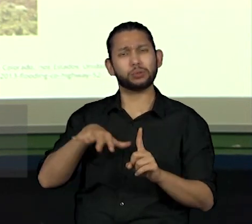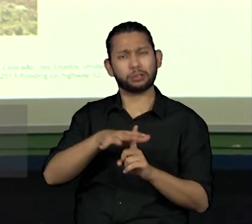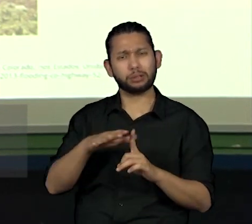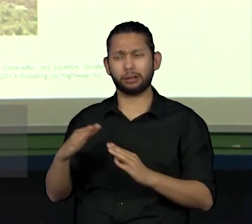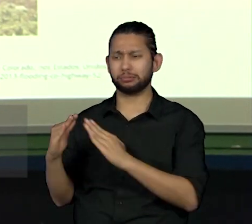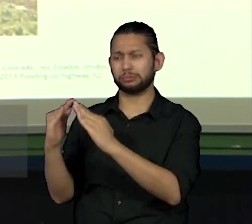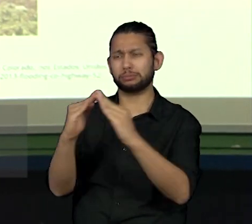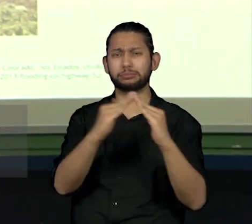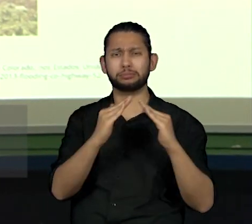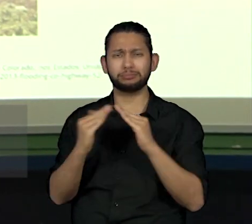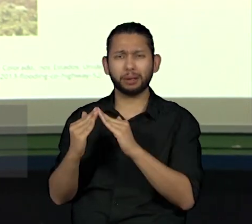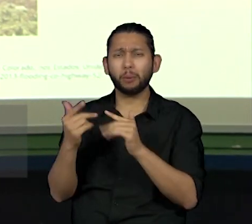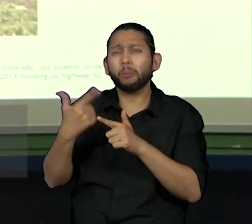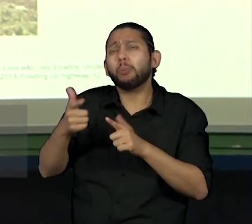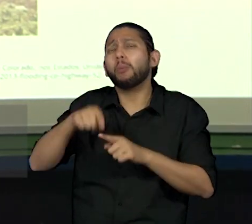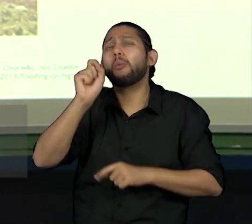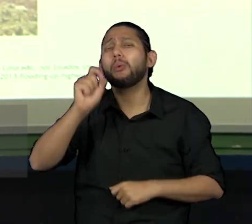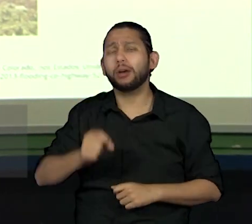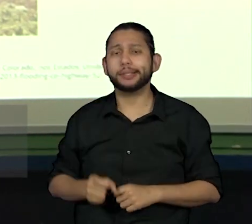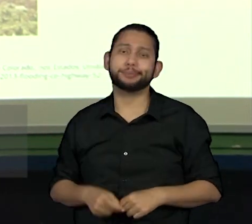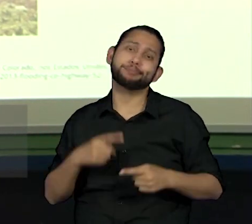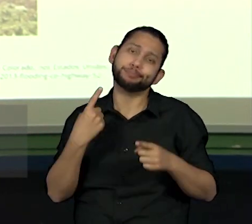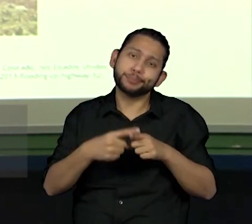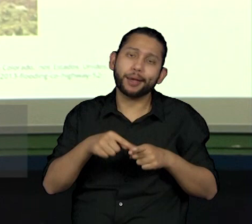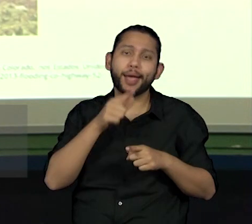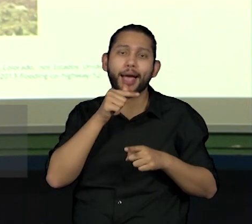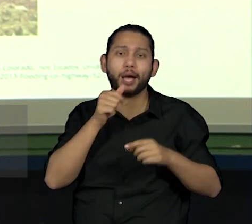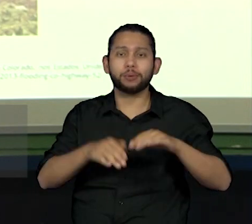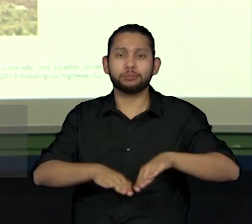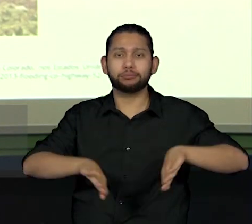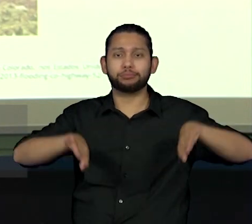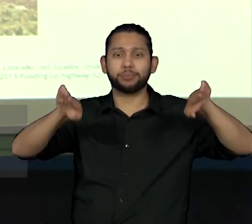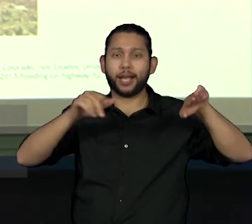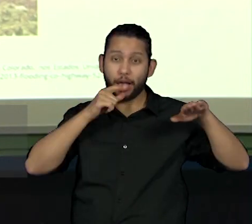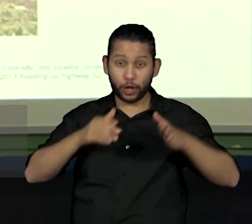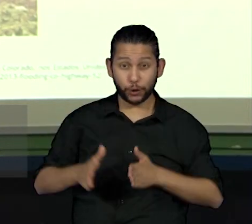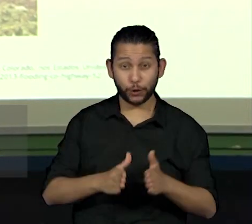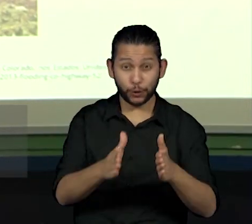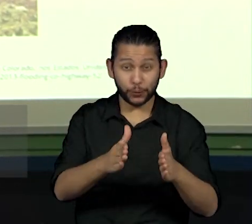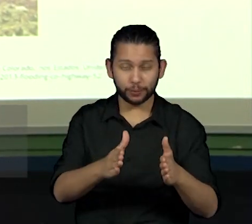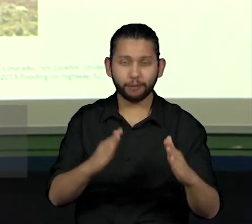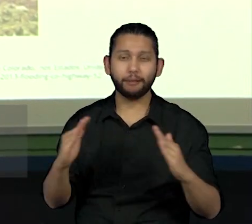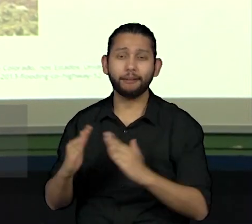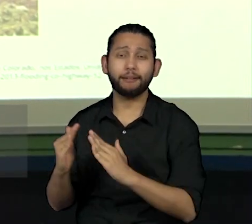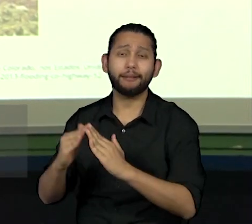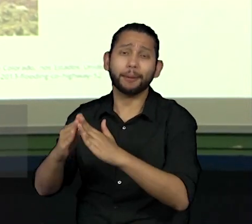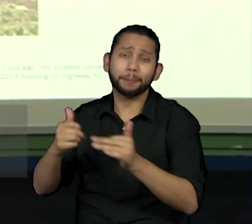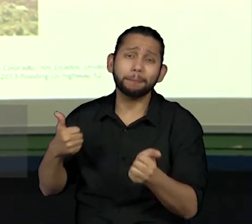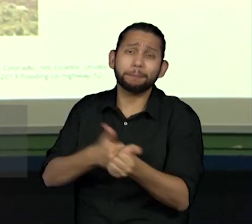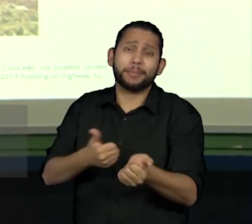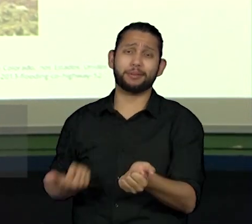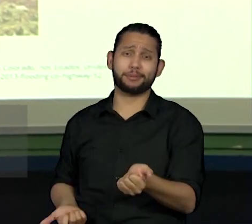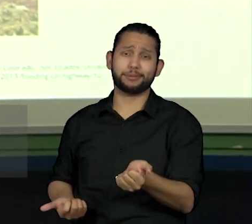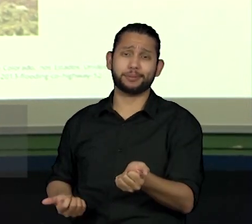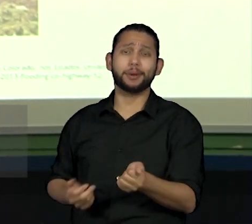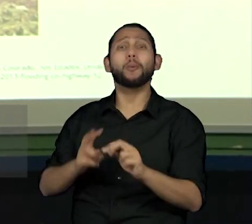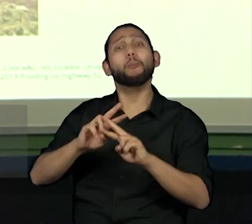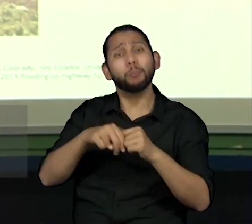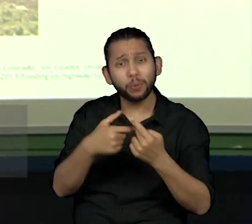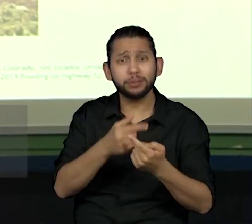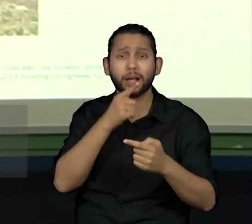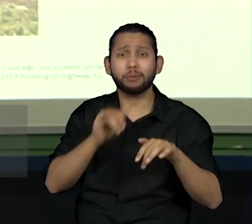alagadas. E aí, então, já que a população mora ali, a gente tem que ter uma maneira de evitar